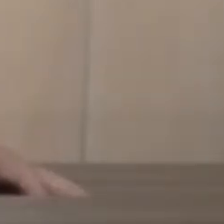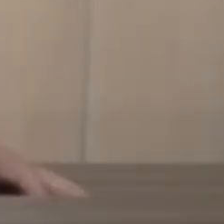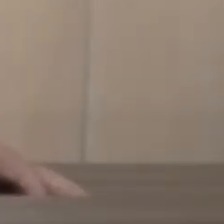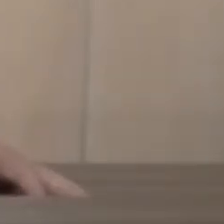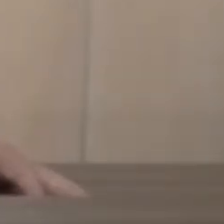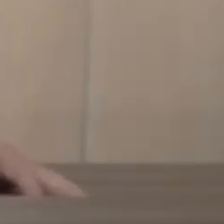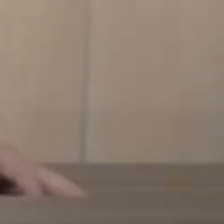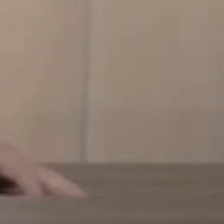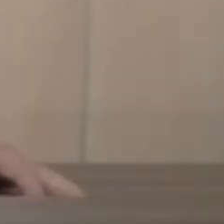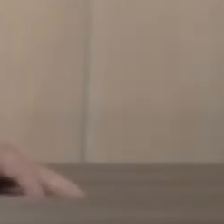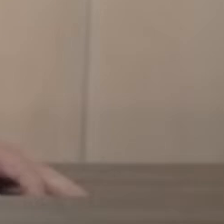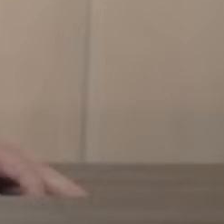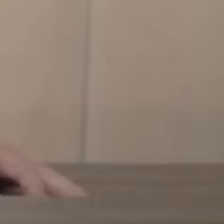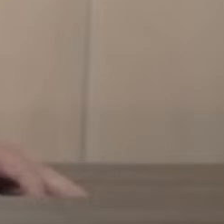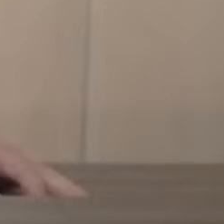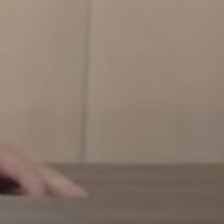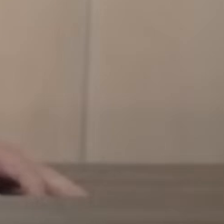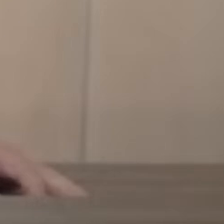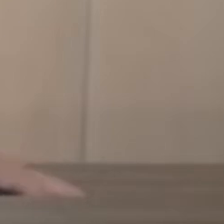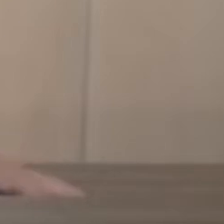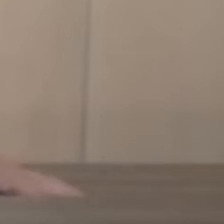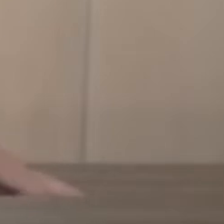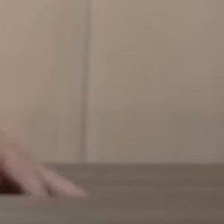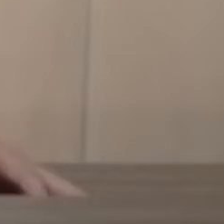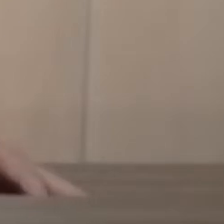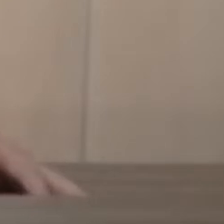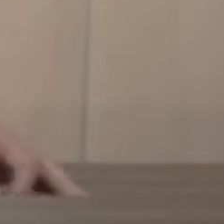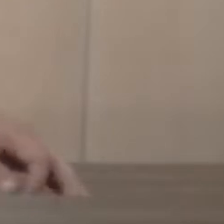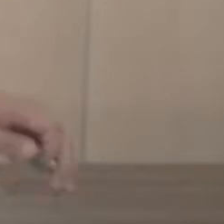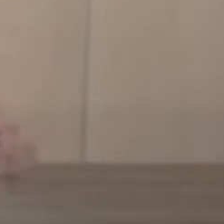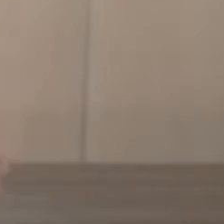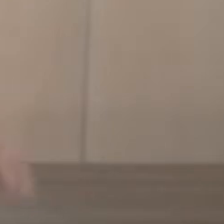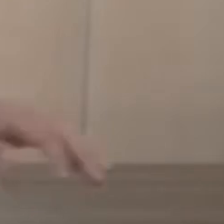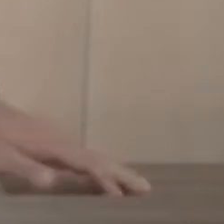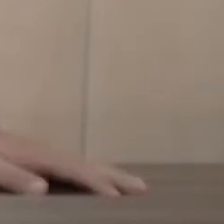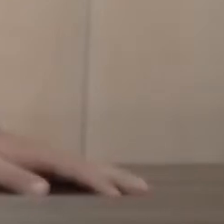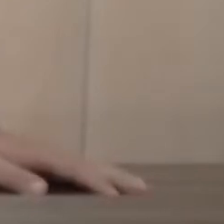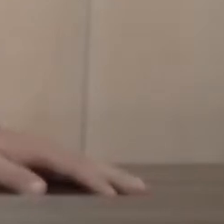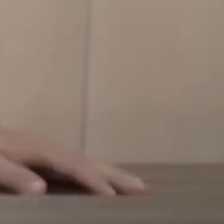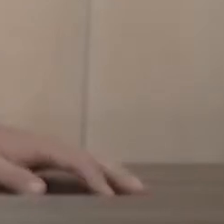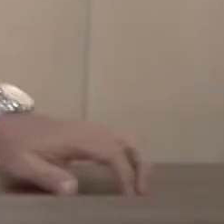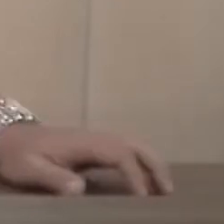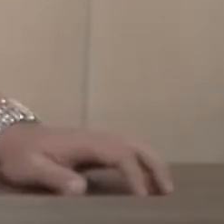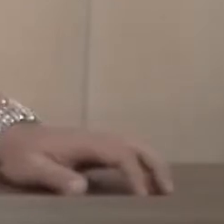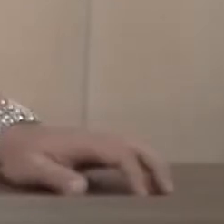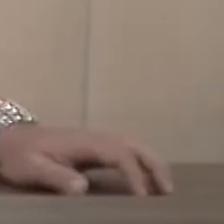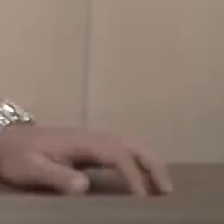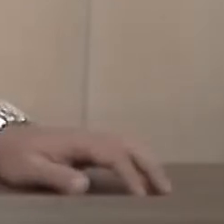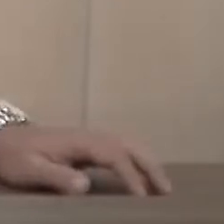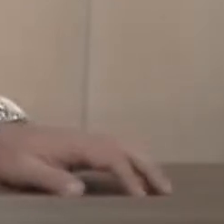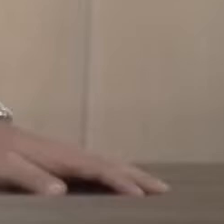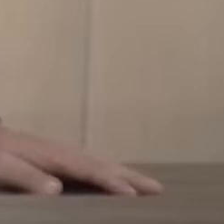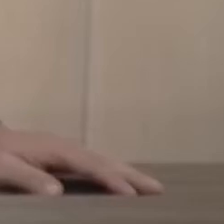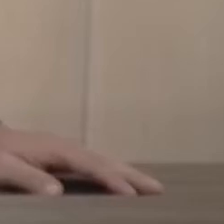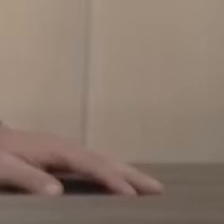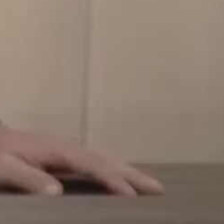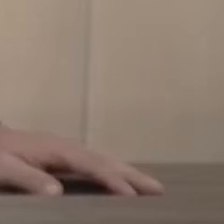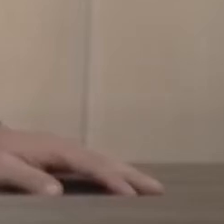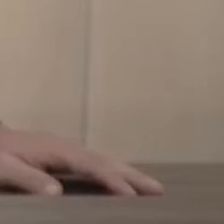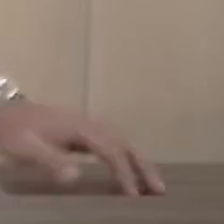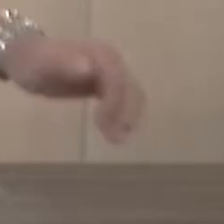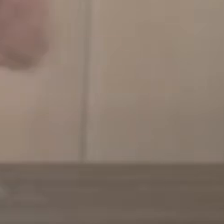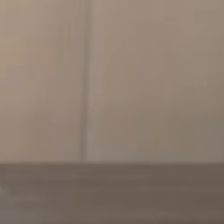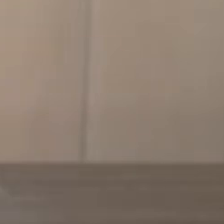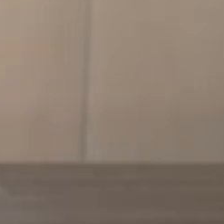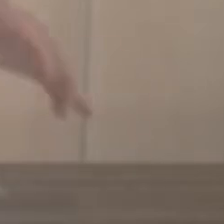para tomarem assento e registrarem suas presenças. E dando sequência, nós vamos aqui rapidamente inverter a pauta, até